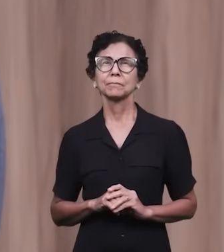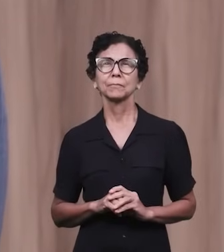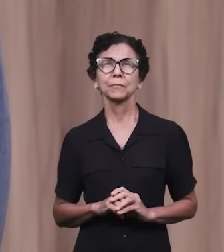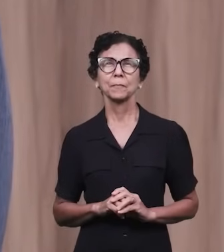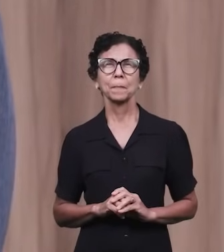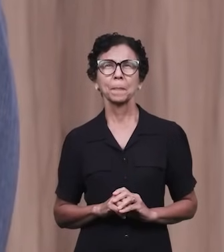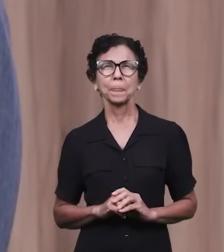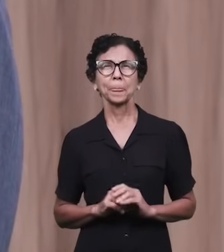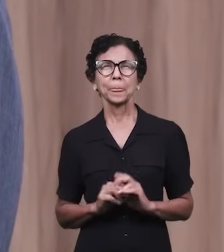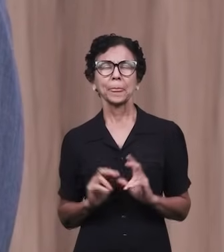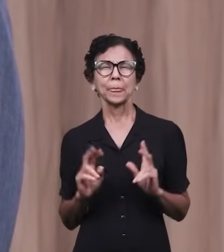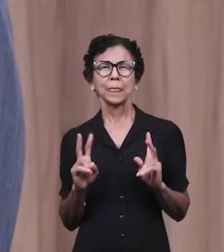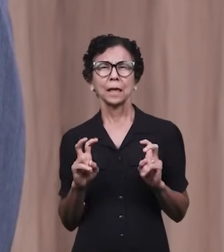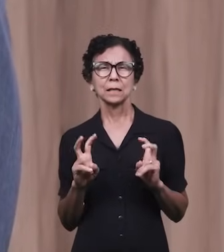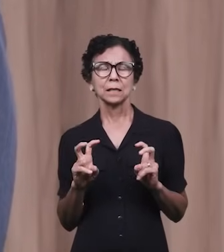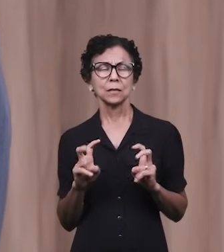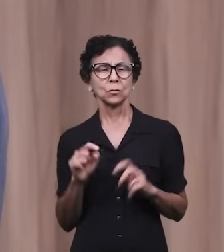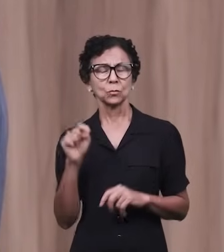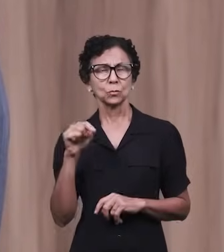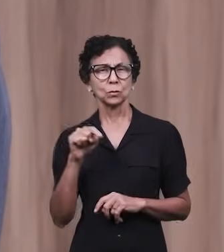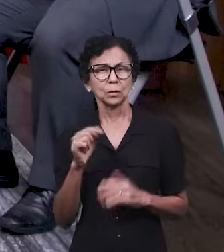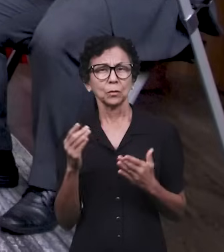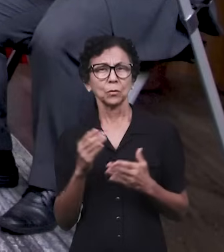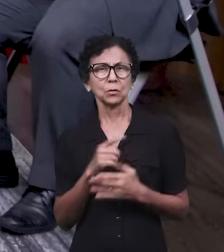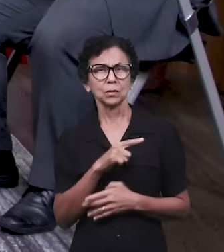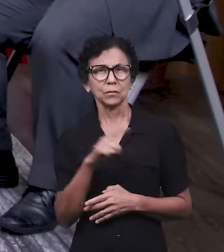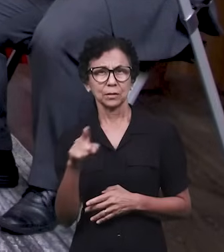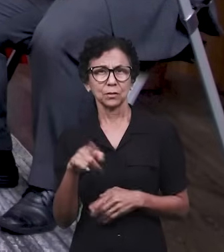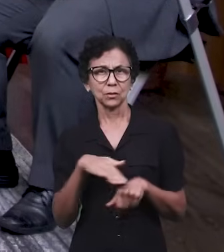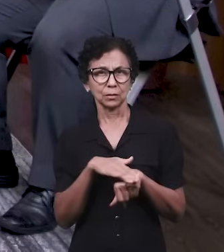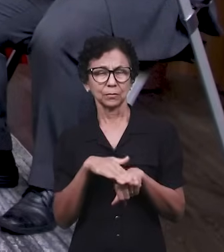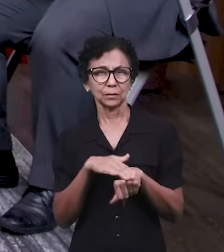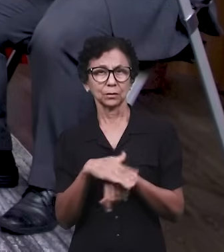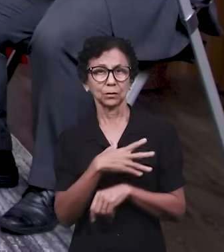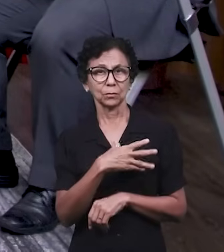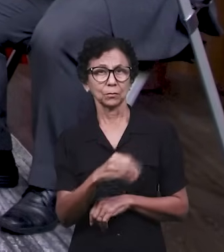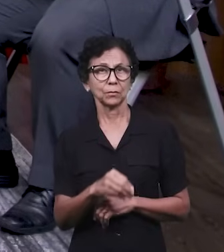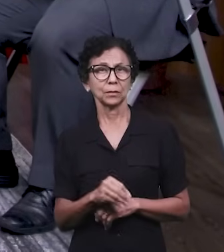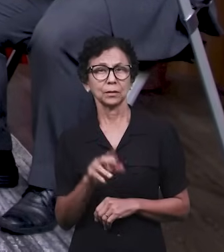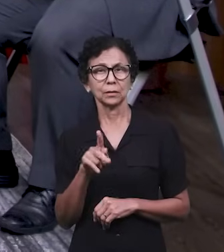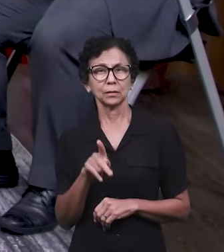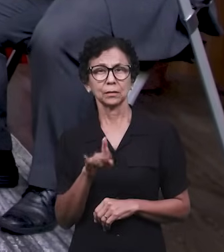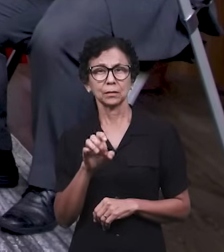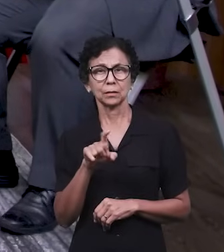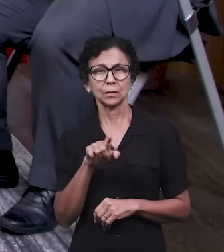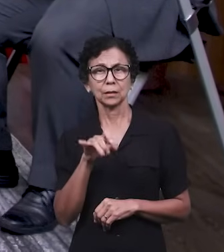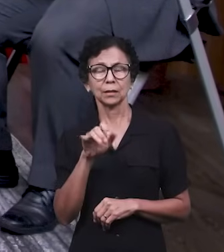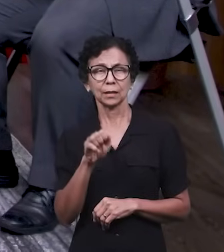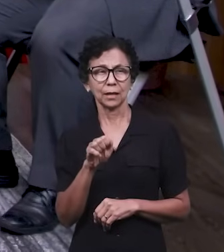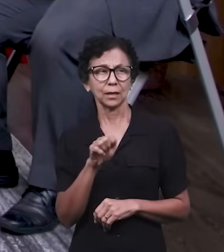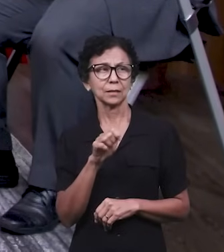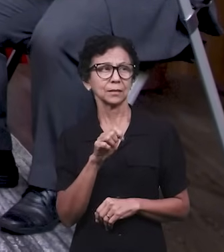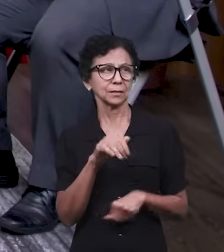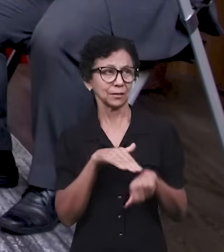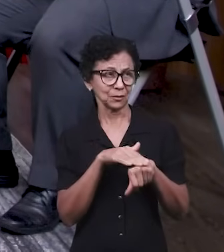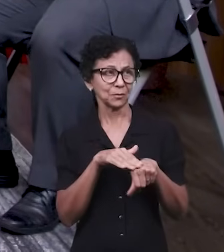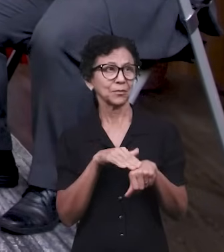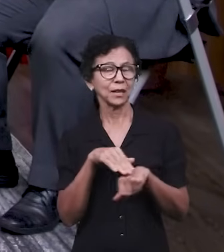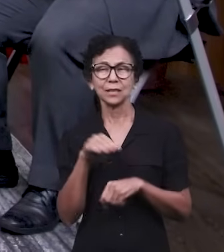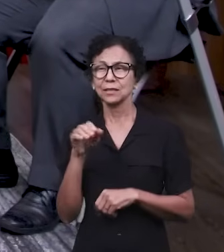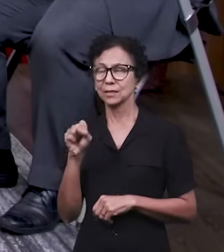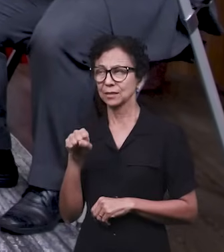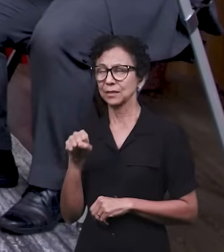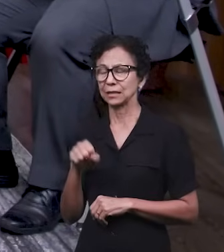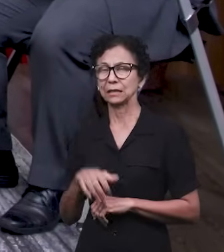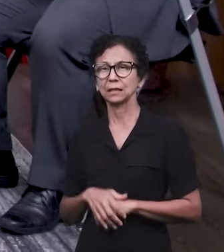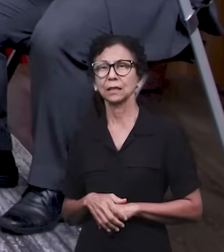já conversamos com os filhos? A irmã Kézia falou que conversa, mas será que em algum momento você parou e conversou sobre o seu filho, perguntou a